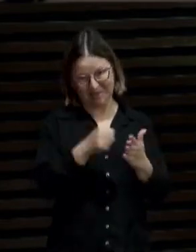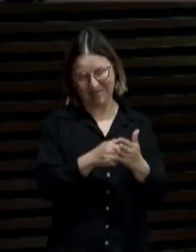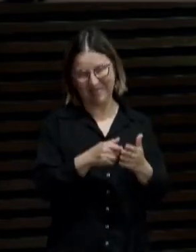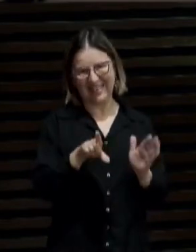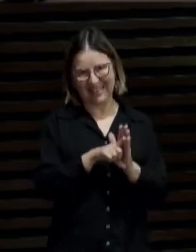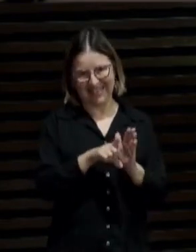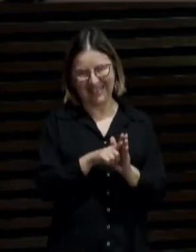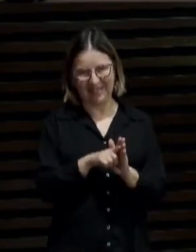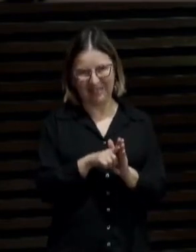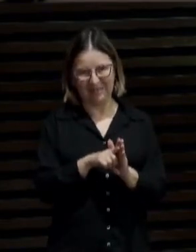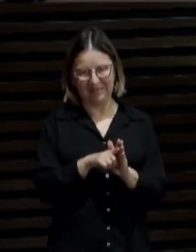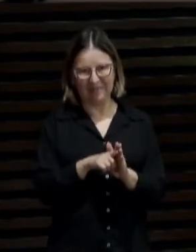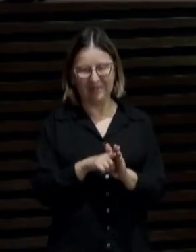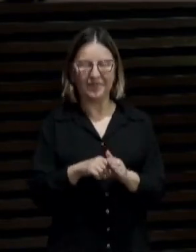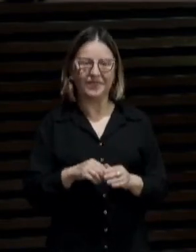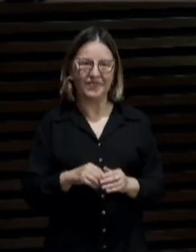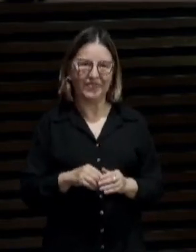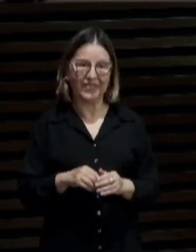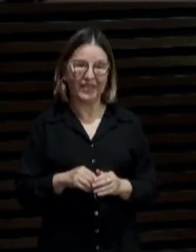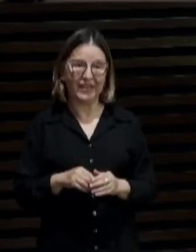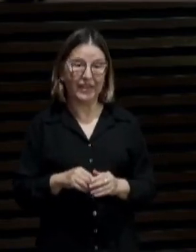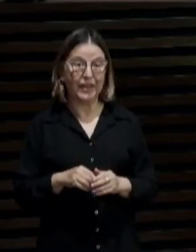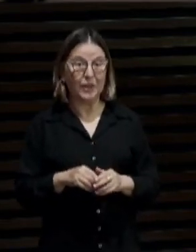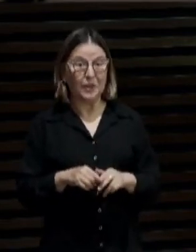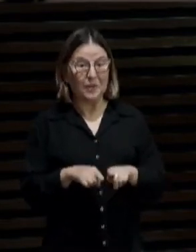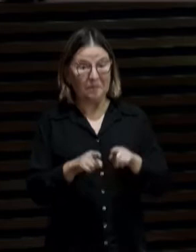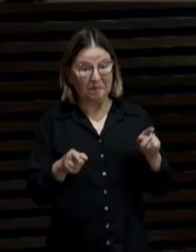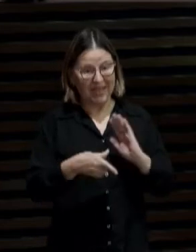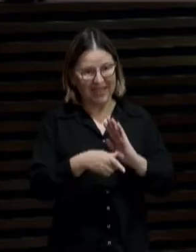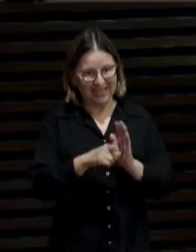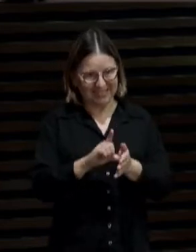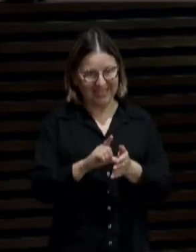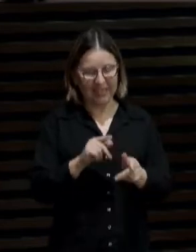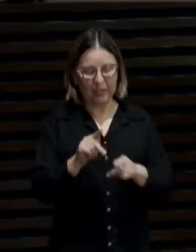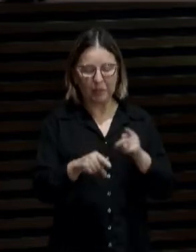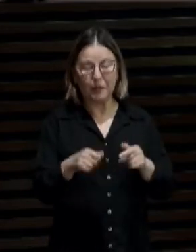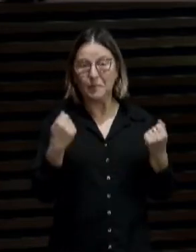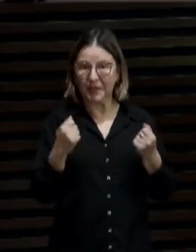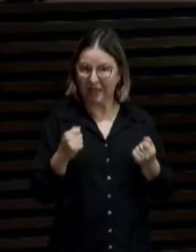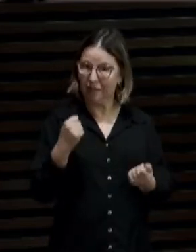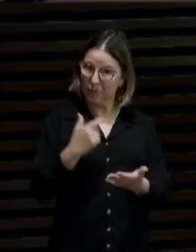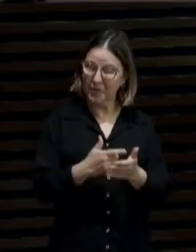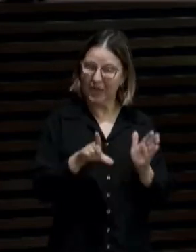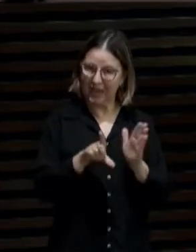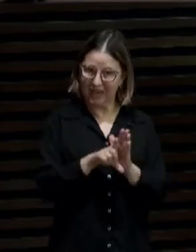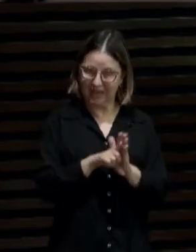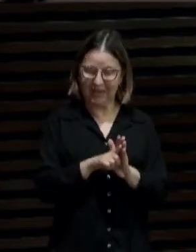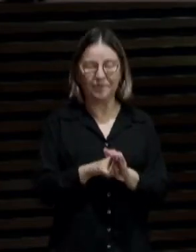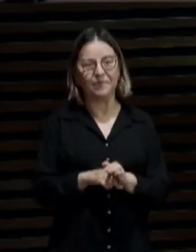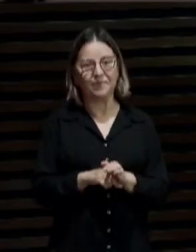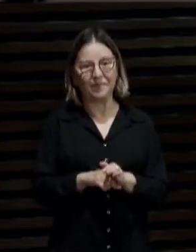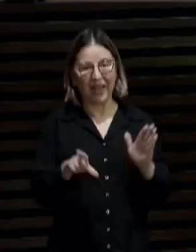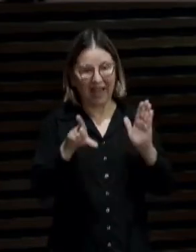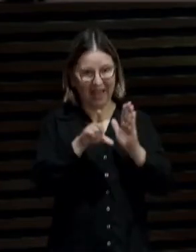graça. Mas antes não, antes eles tinham que seguir, eles precisavam fazer. Na verdade, a lei ela veio para que a gente tenha o pleno